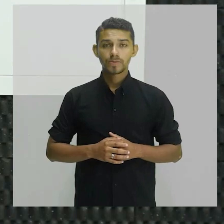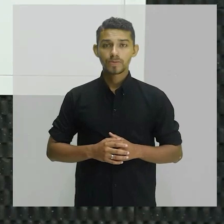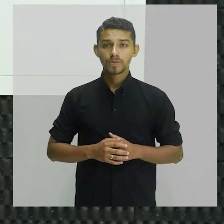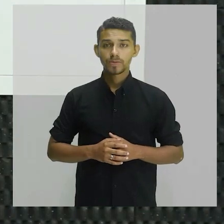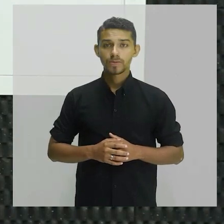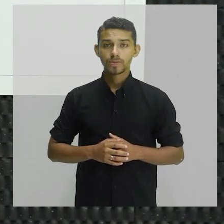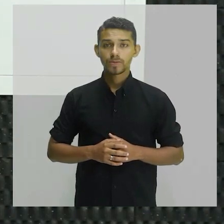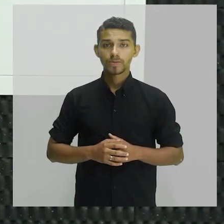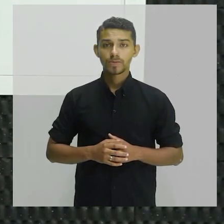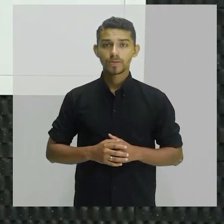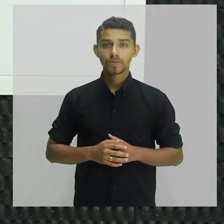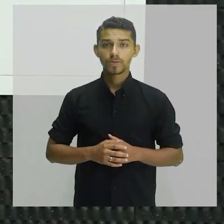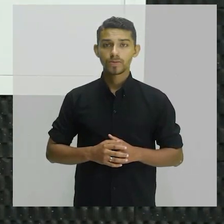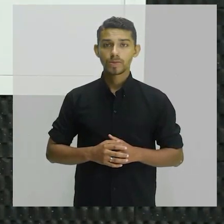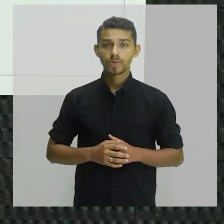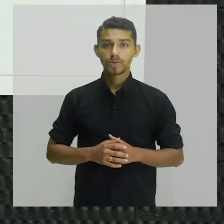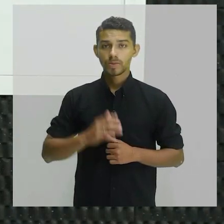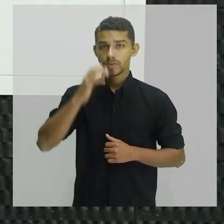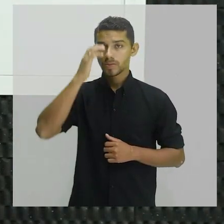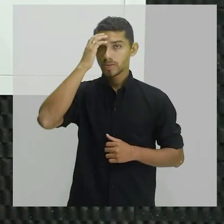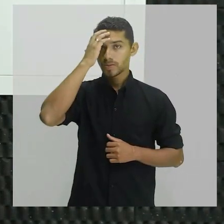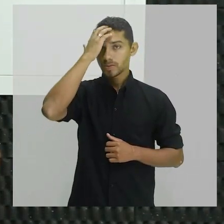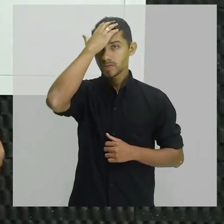500 metros. Tá ok?